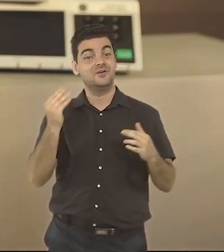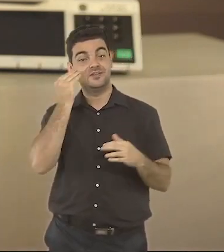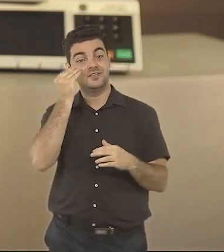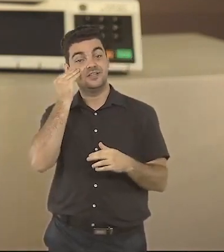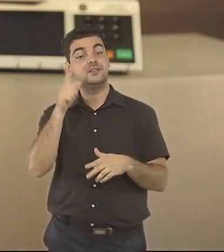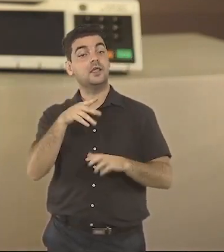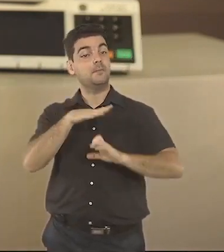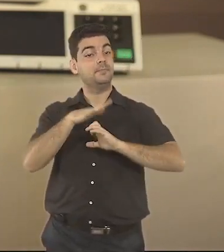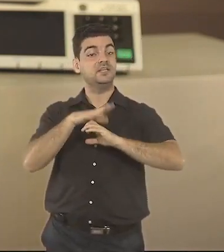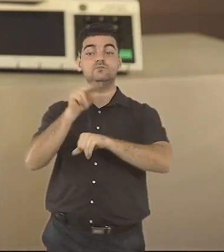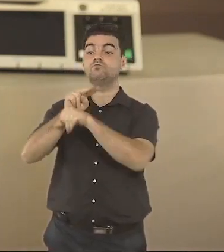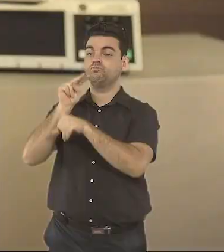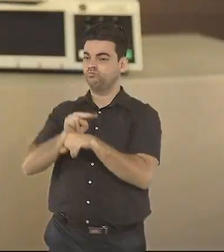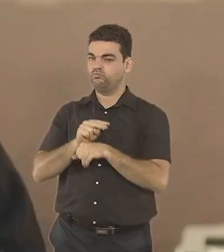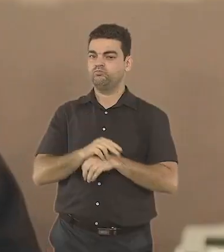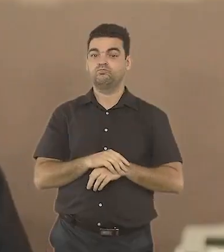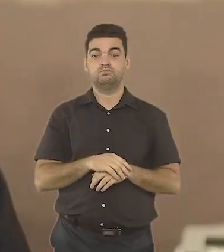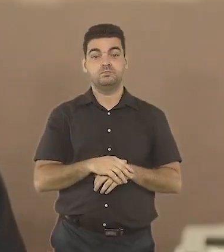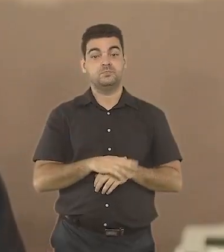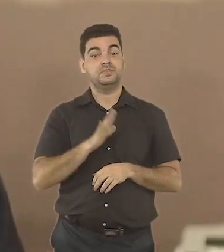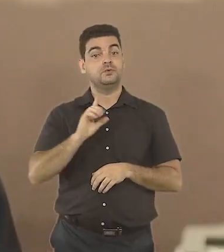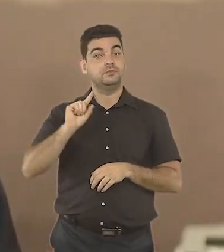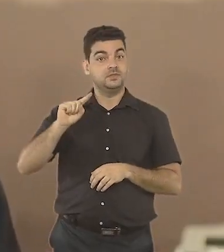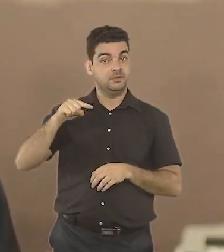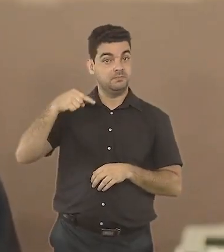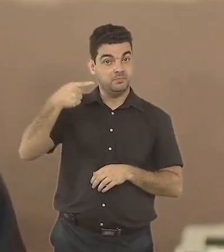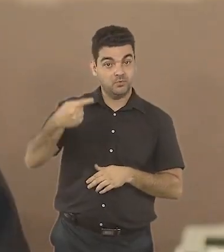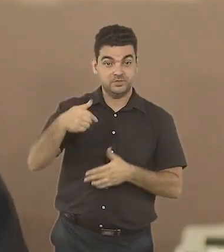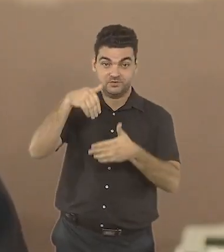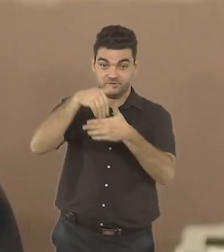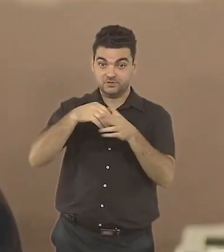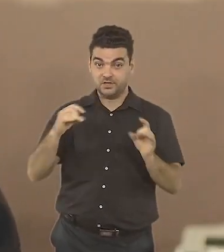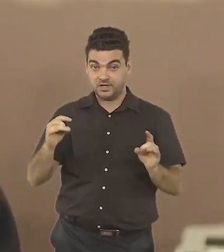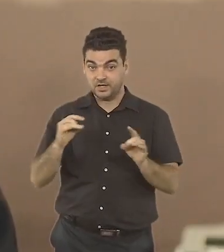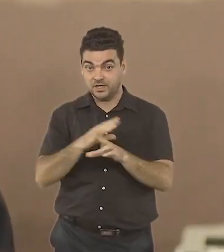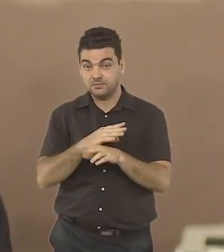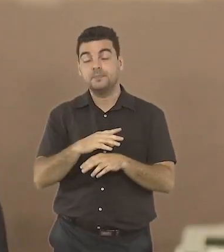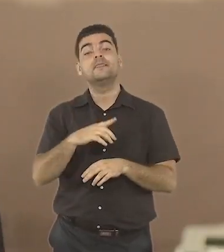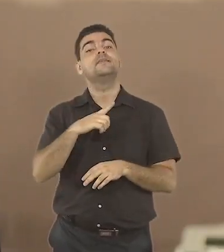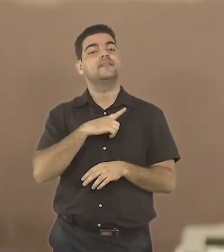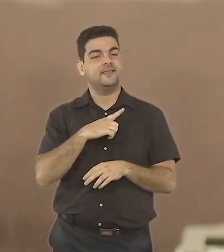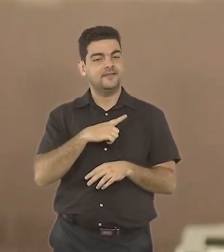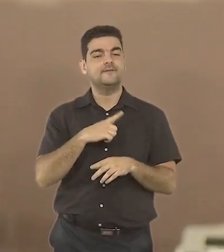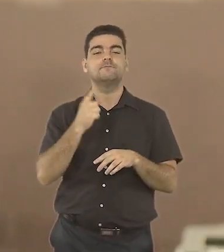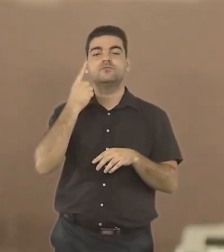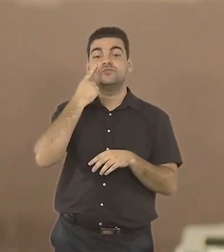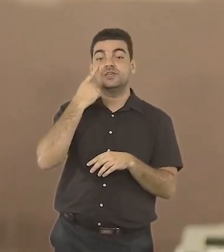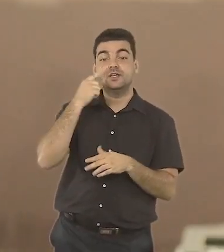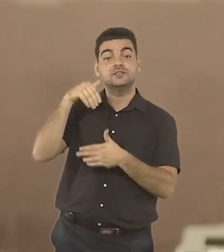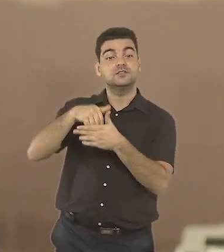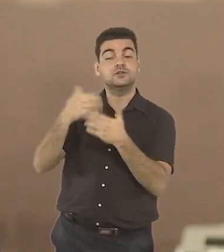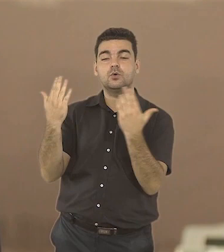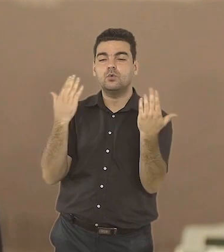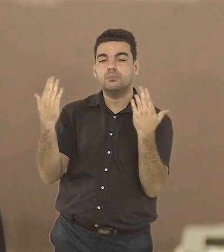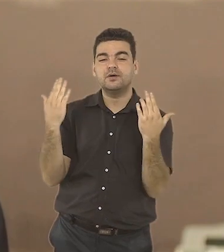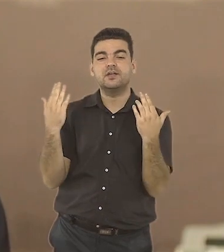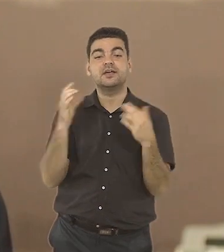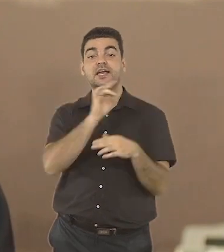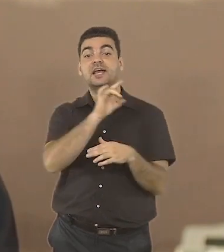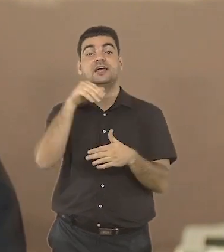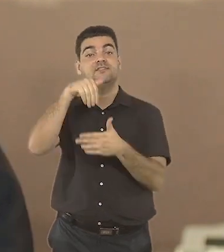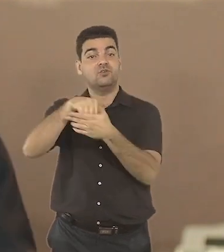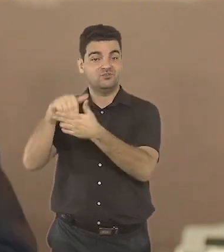uma auditoria independente. Após a votação, também é possível auditar a eleição e conferir os